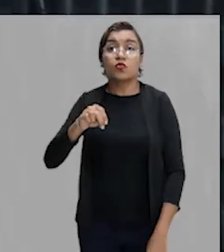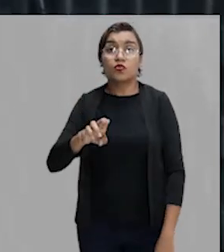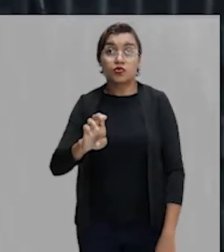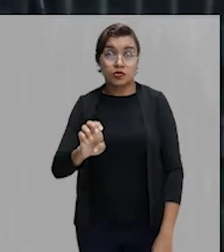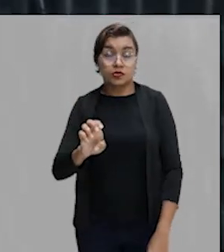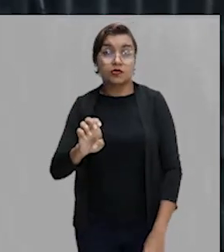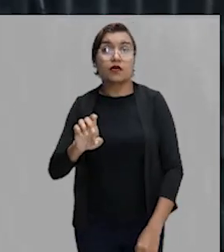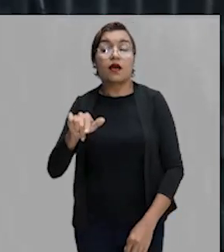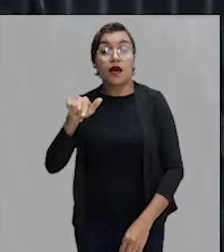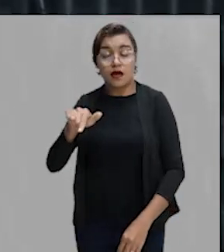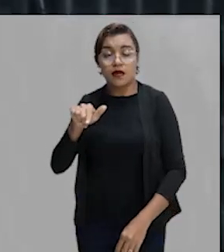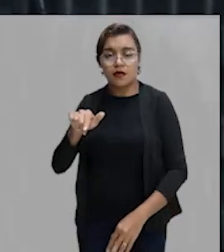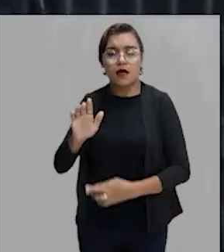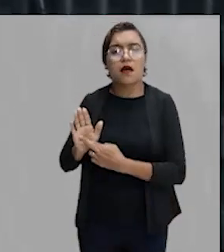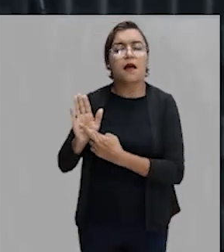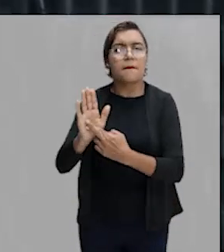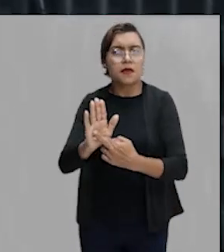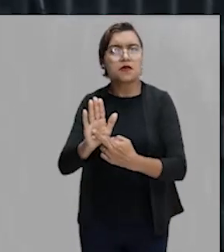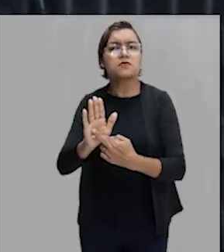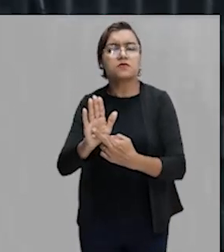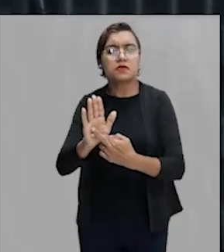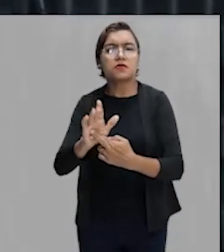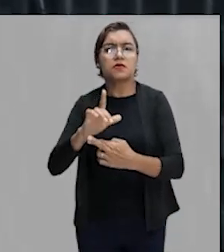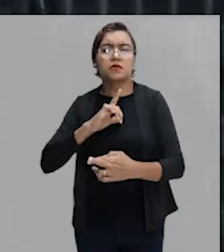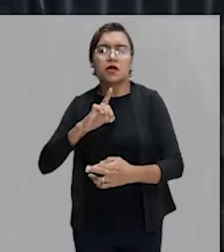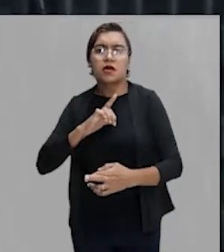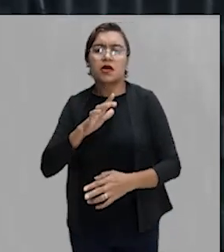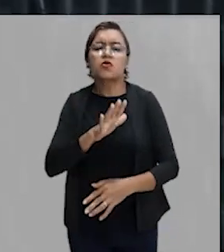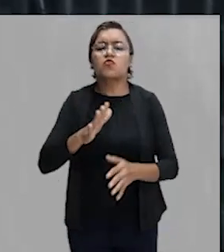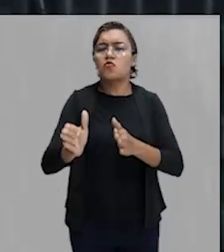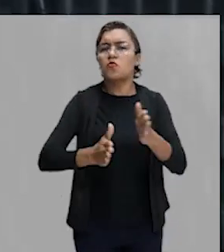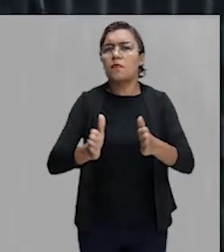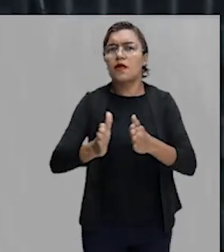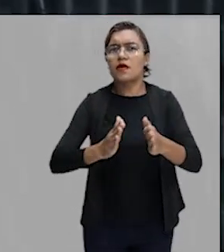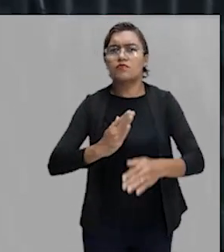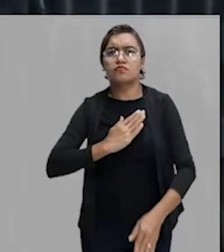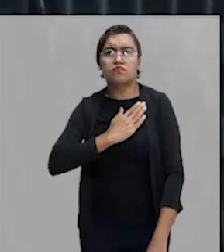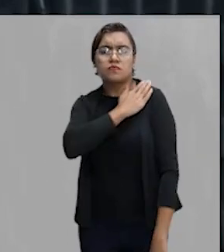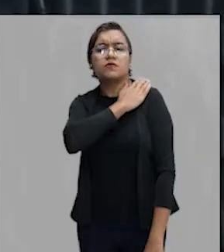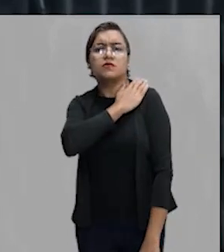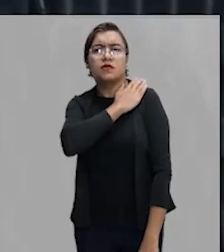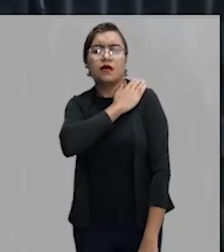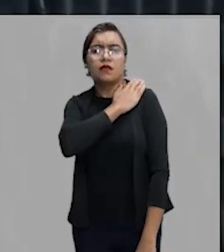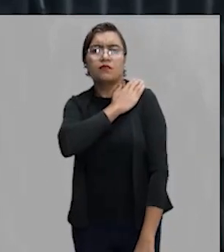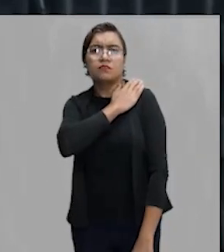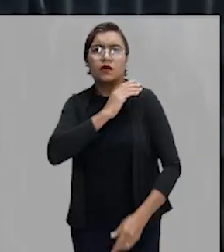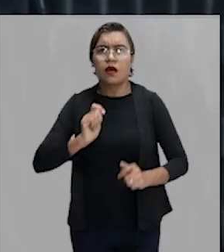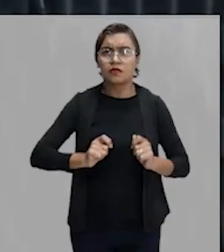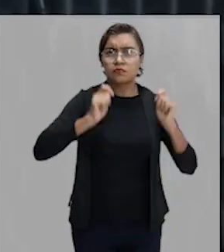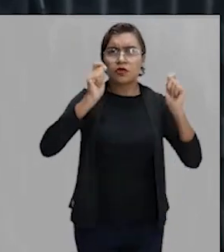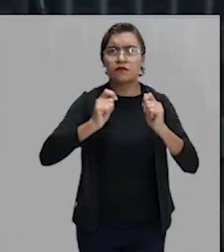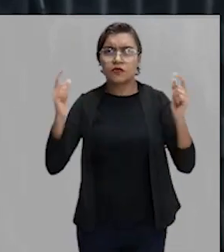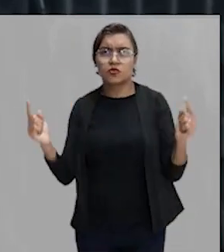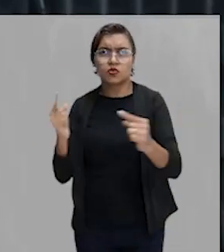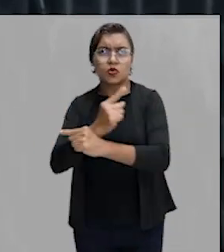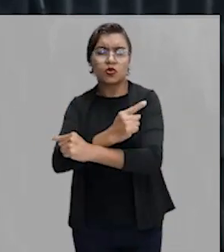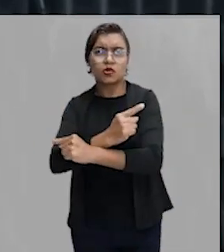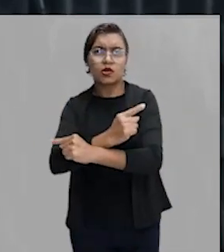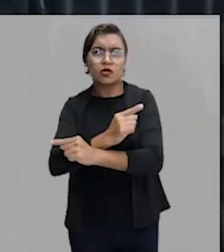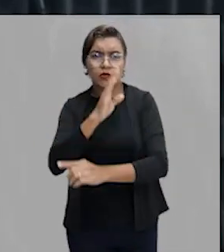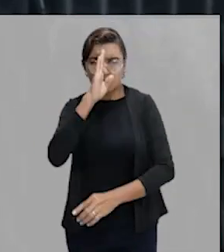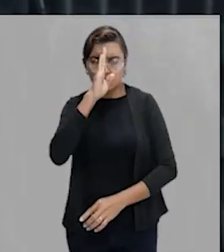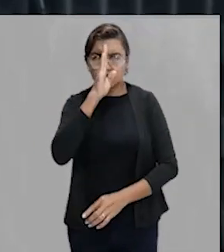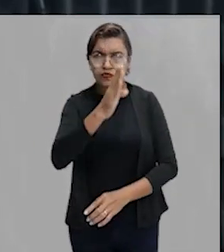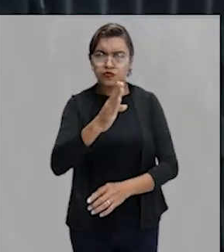papel decisivo, sobretudo ali no período militar, nas manifestações contrárias ao centralismo do poder,